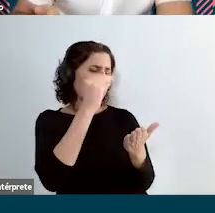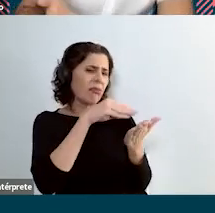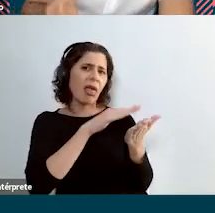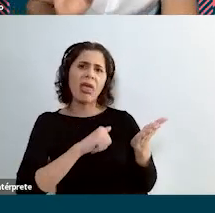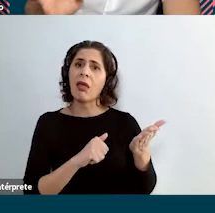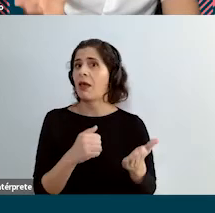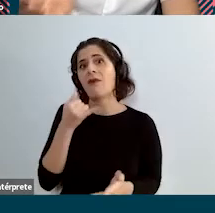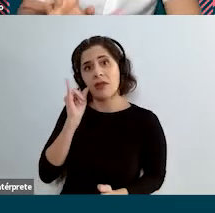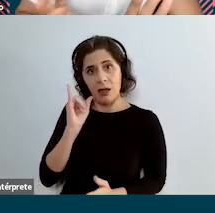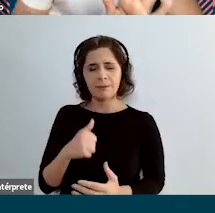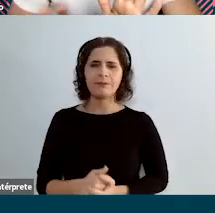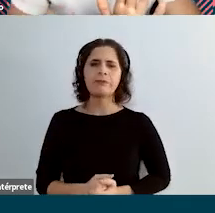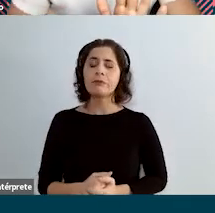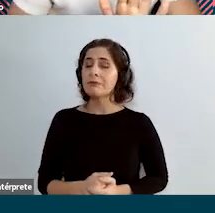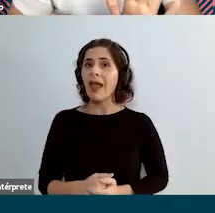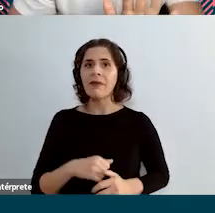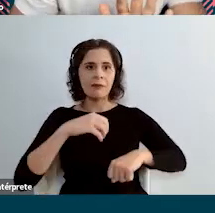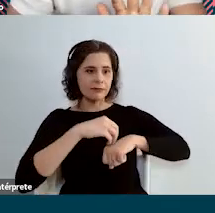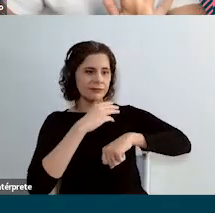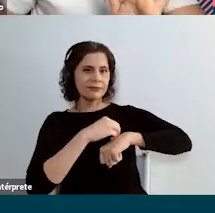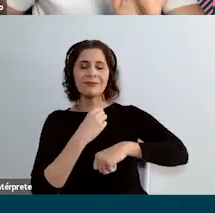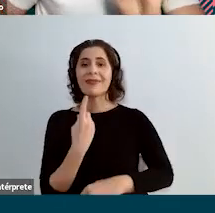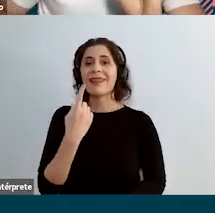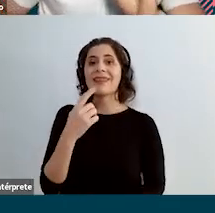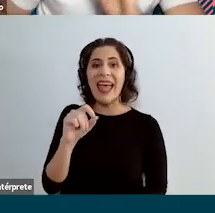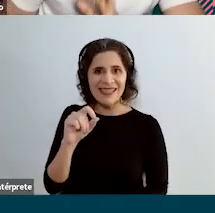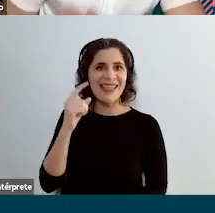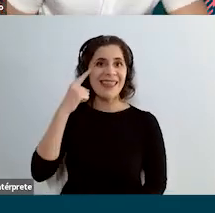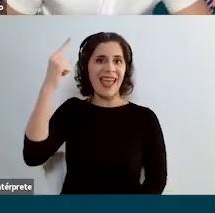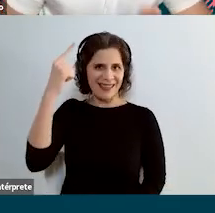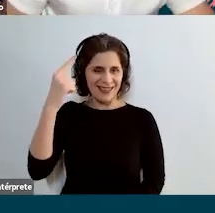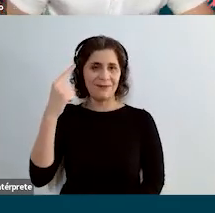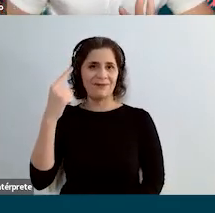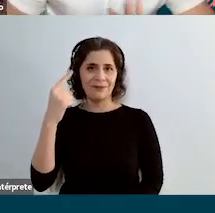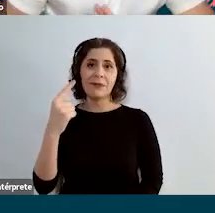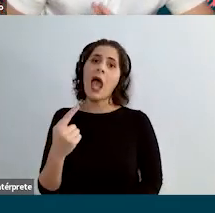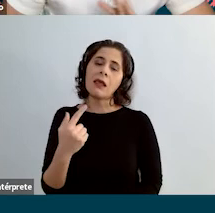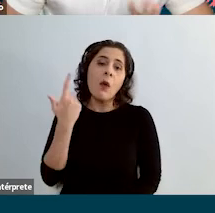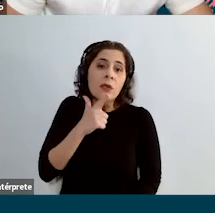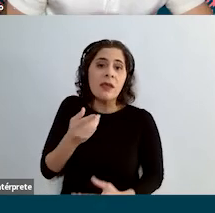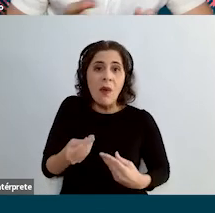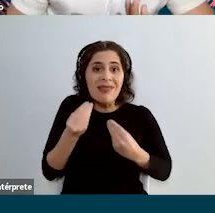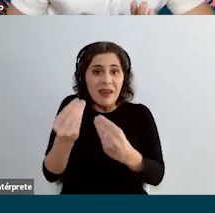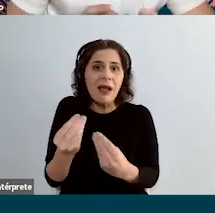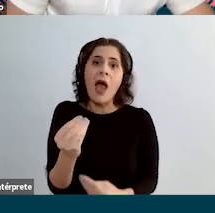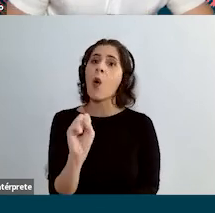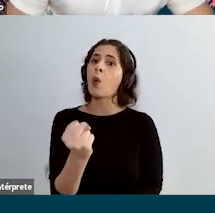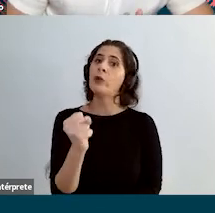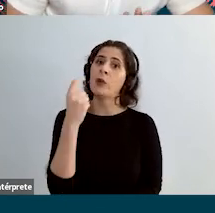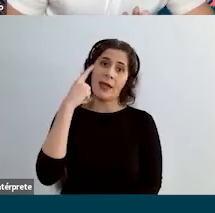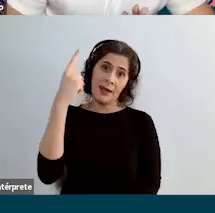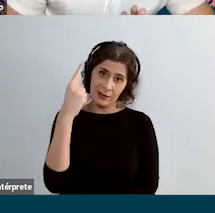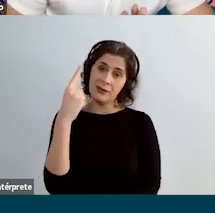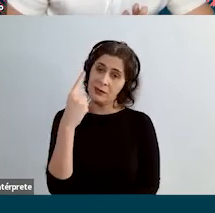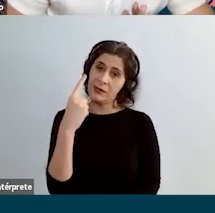aqui com mais ou menos 10 ideias. Dessas 10 ideias, 8 foram entregues em 1